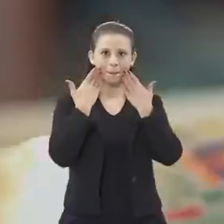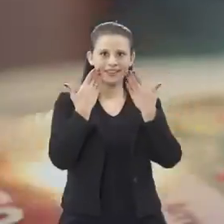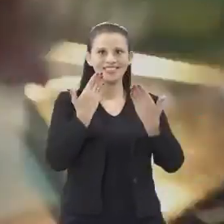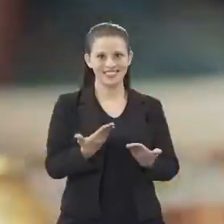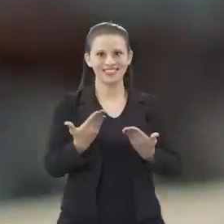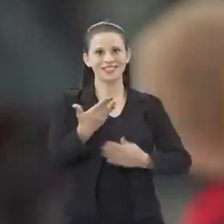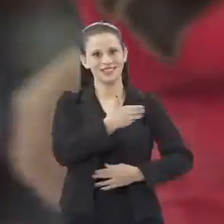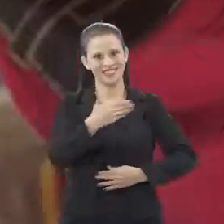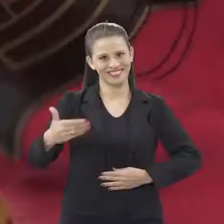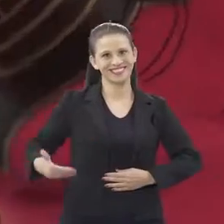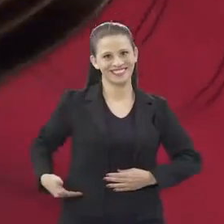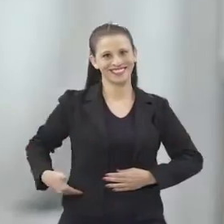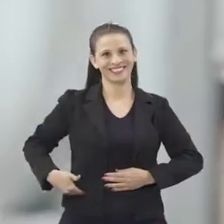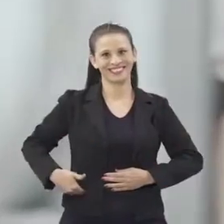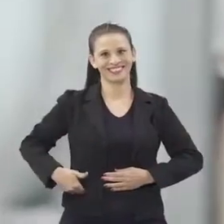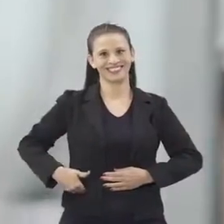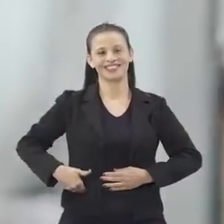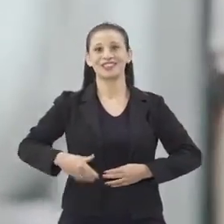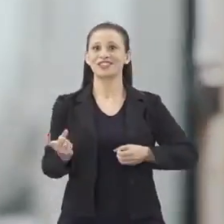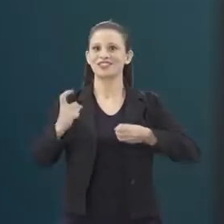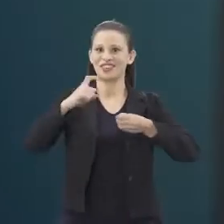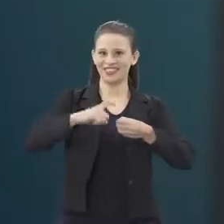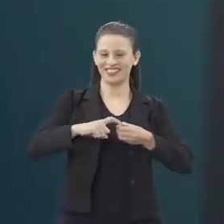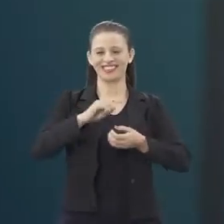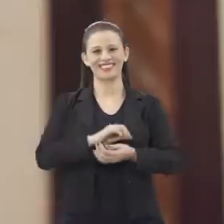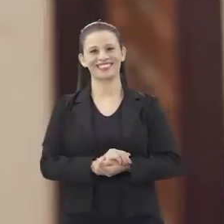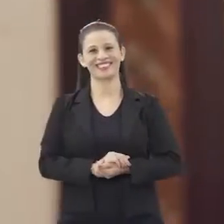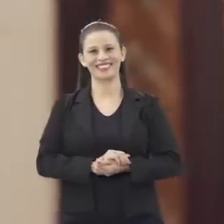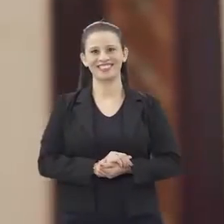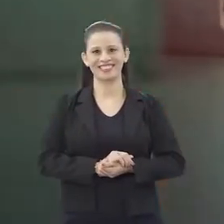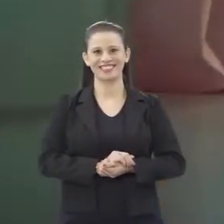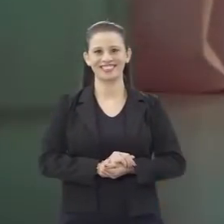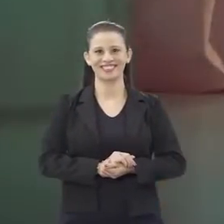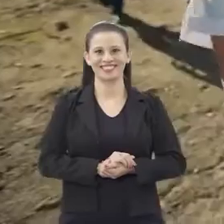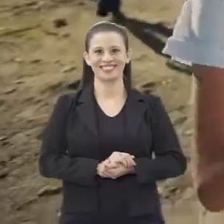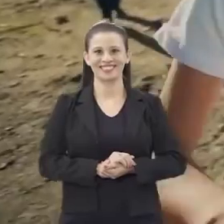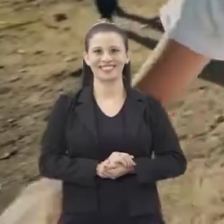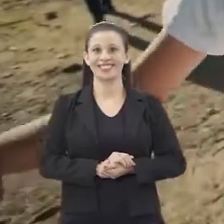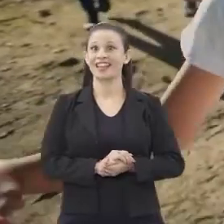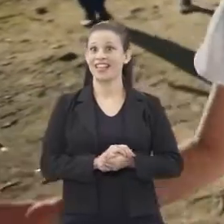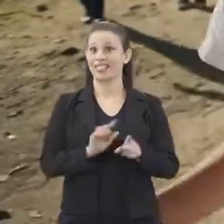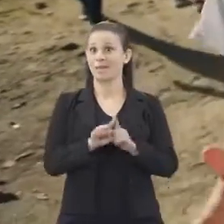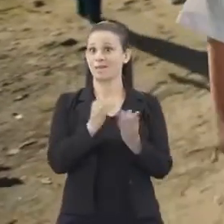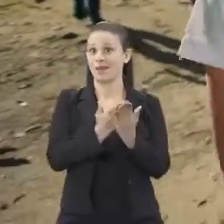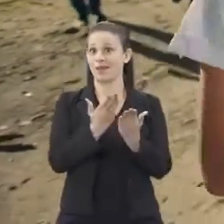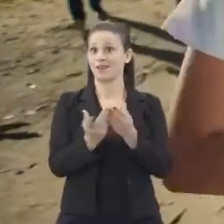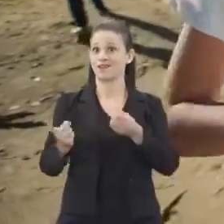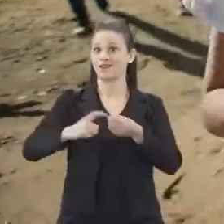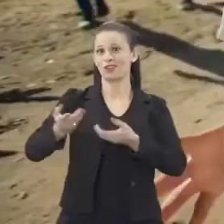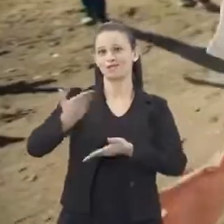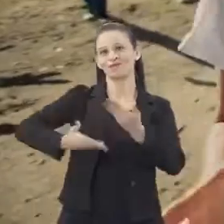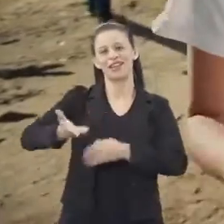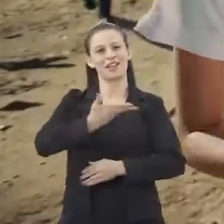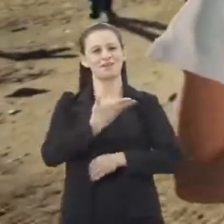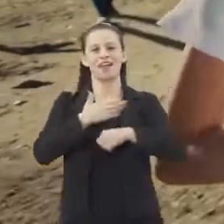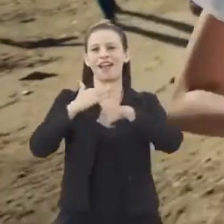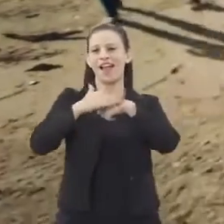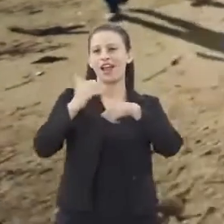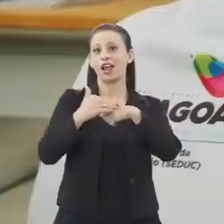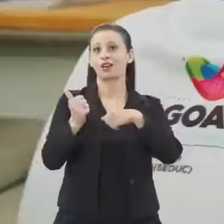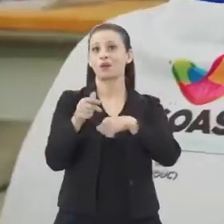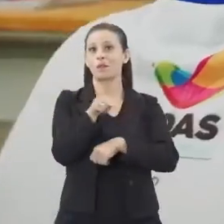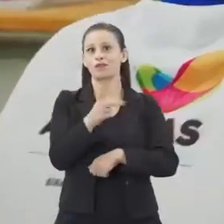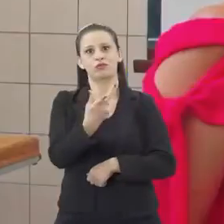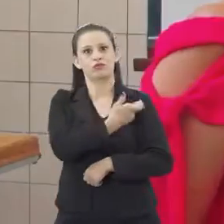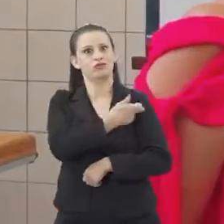As aulas presenciais na rede pública estadual estão de volta. Além das aulas, voltam também os amigos, carinho